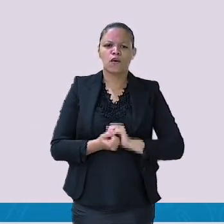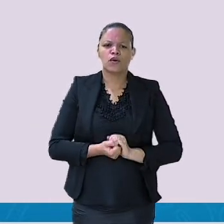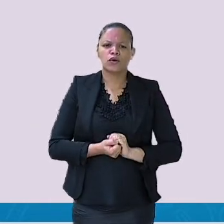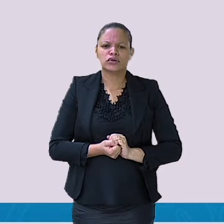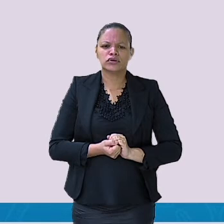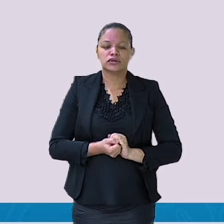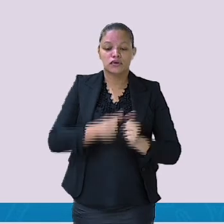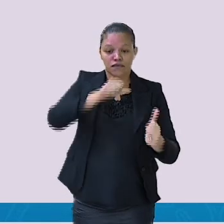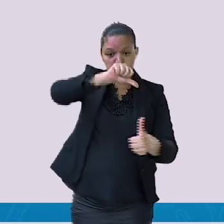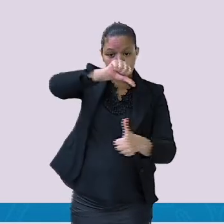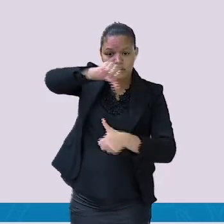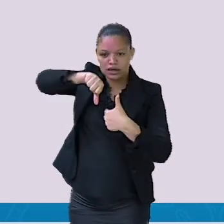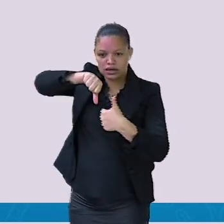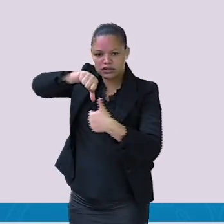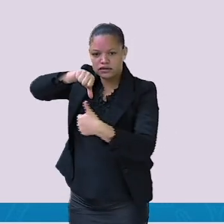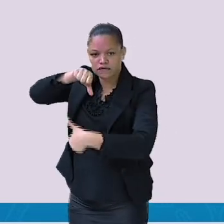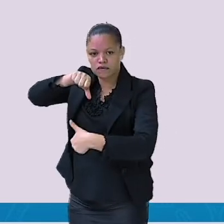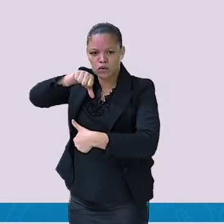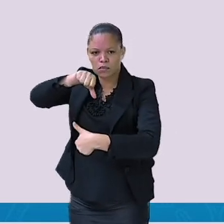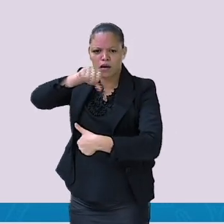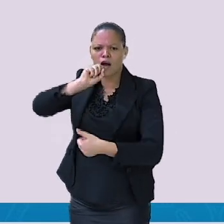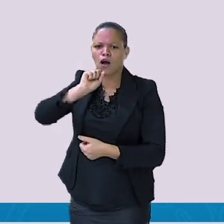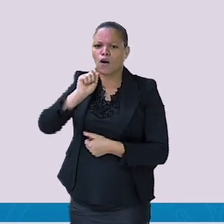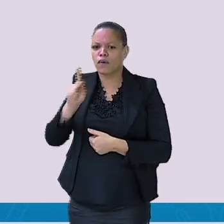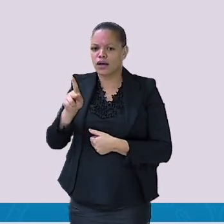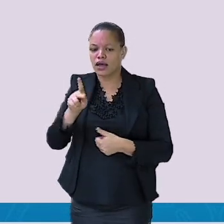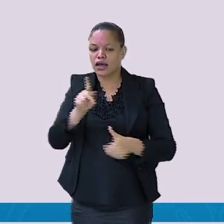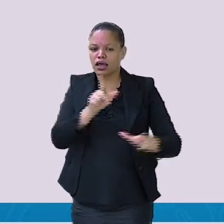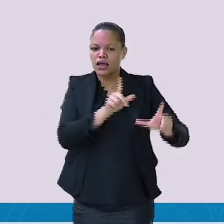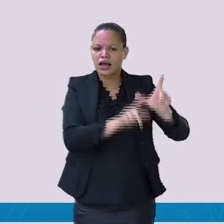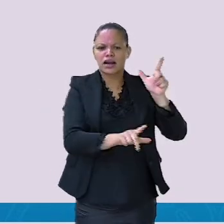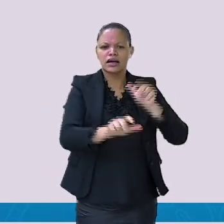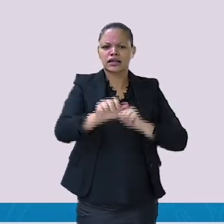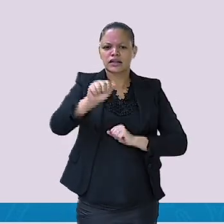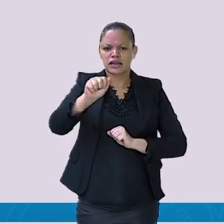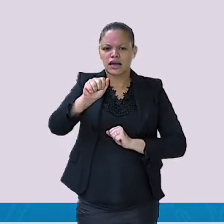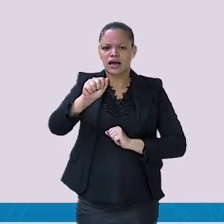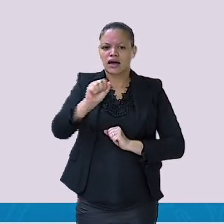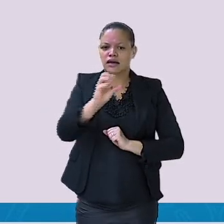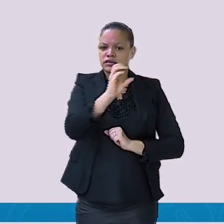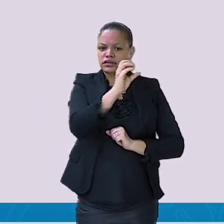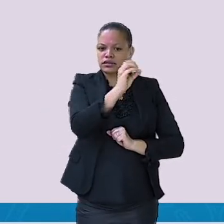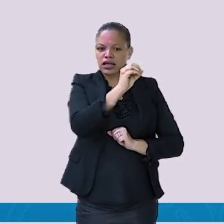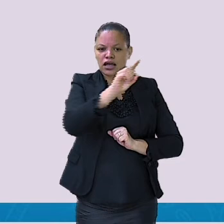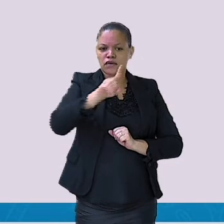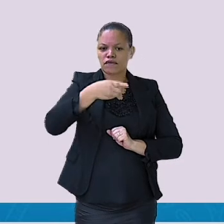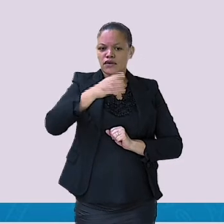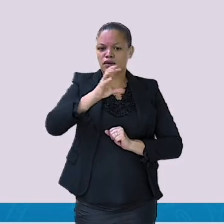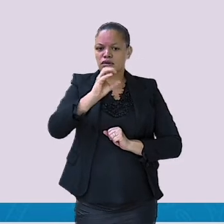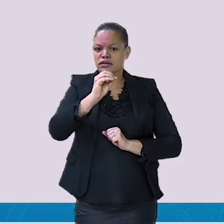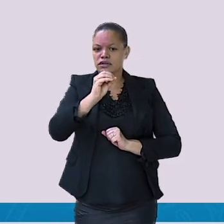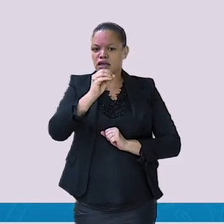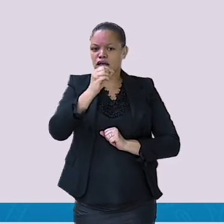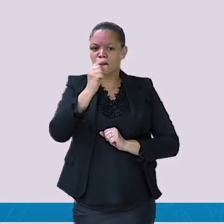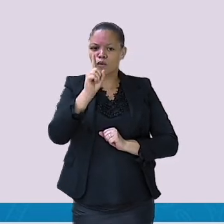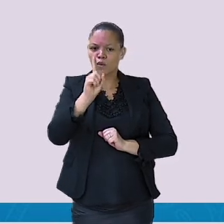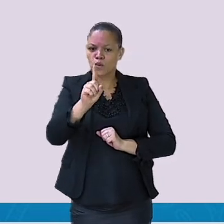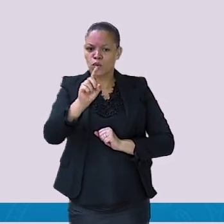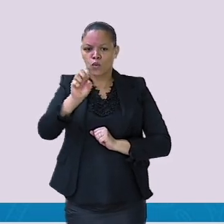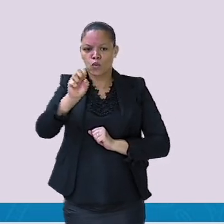aqui para o ml. O que eu fiz para fazer essa transformação? Eu peguei o meu litro